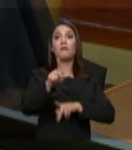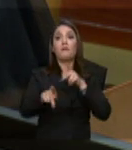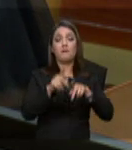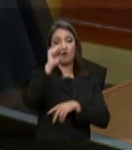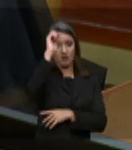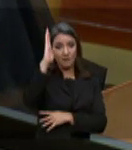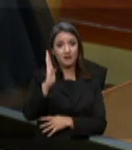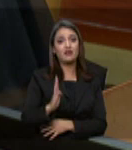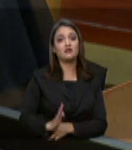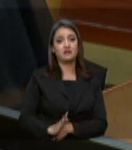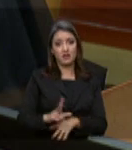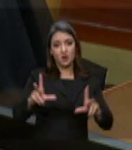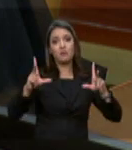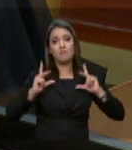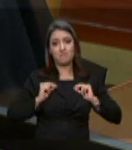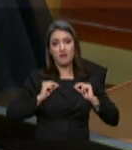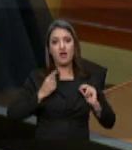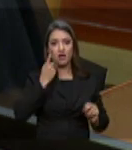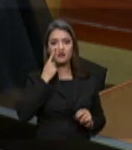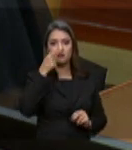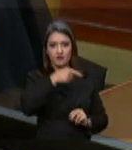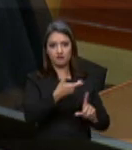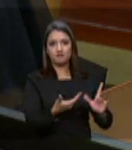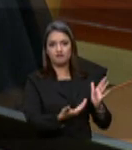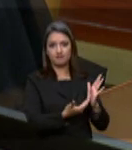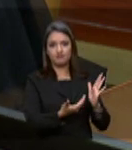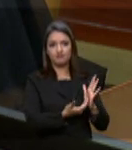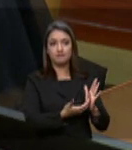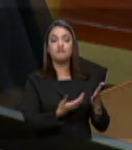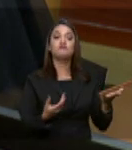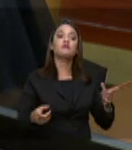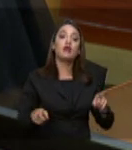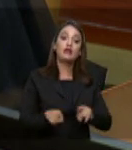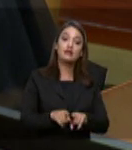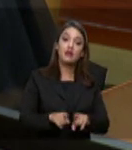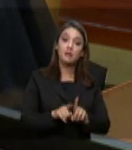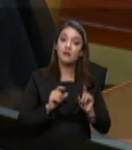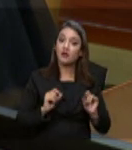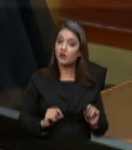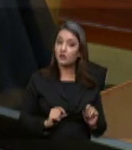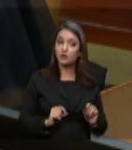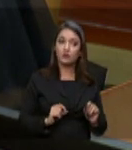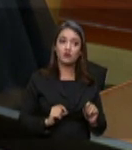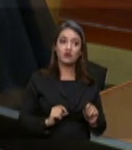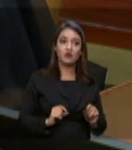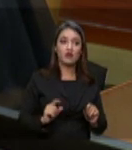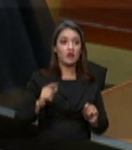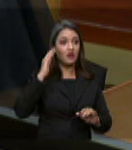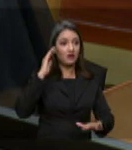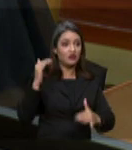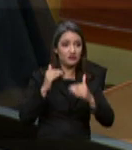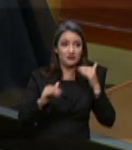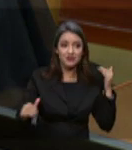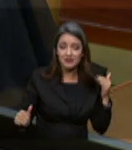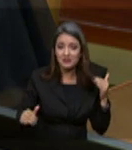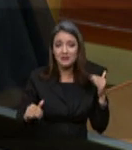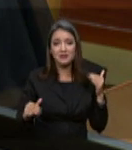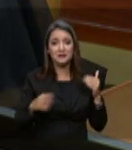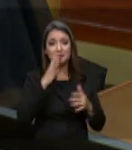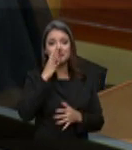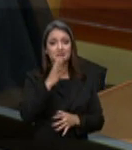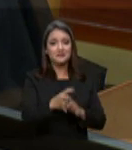povo brasileiro lá merece G e assim também nesse ponto não prospera a pretensão acusatória deduzida